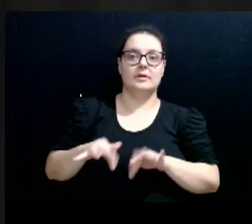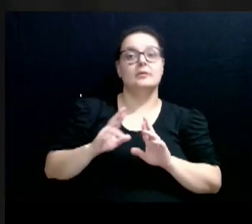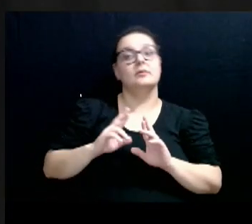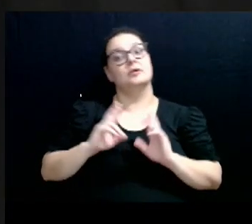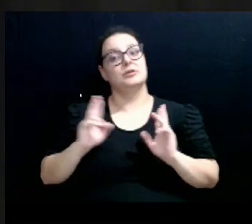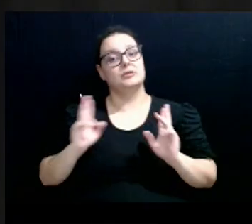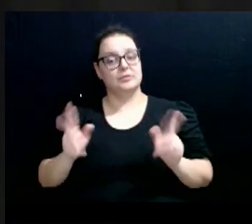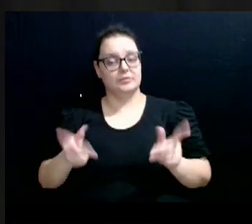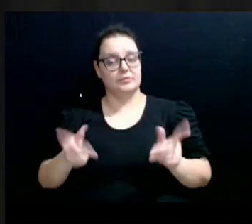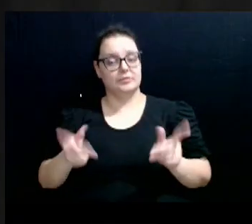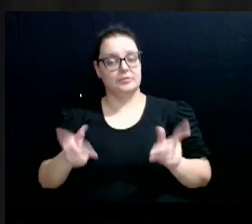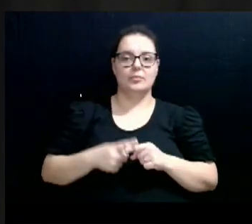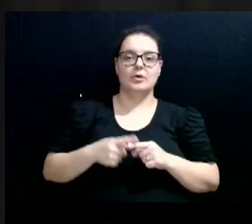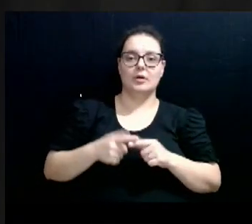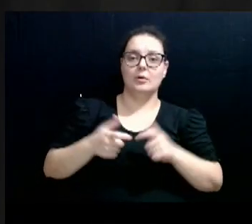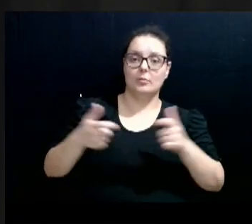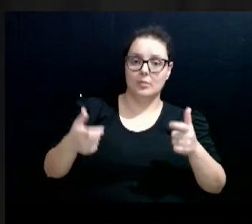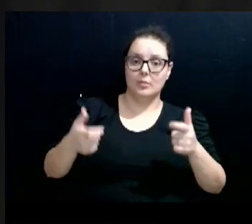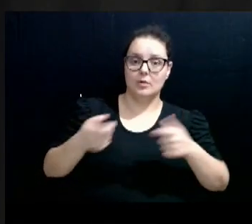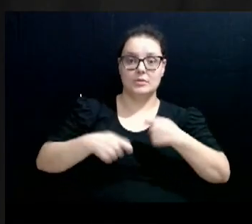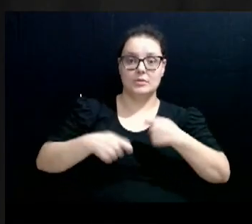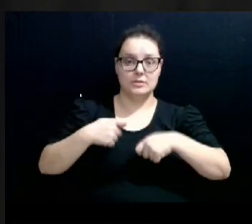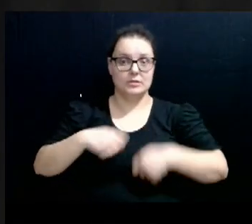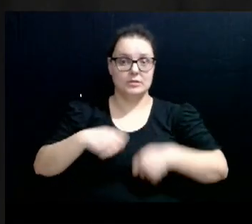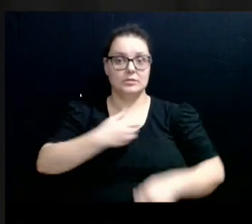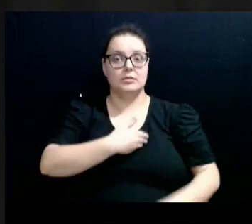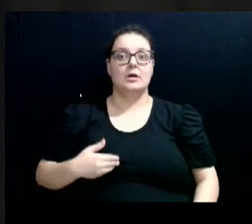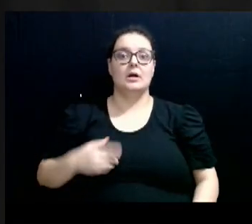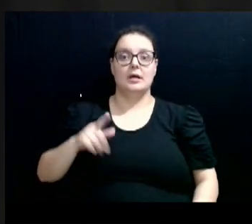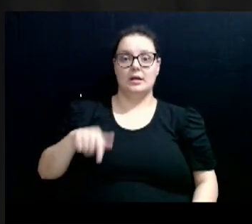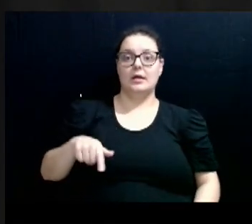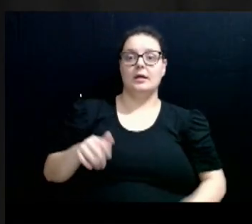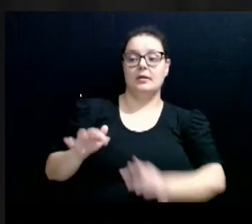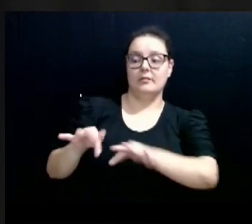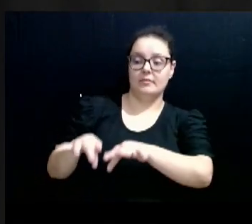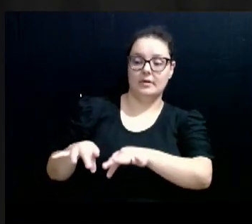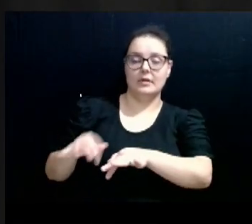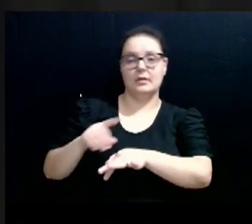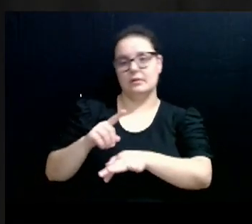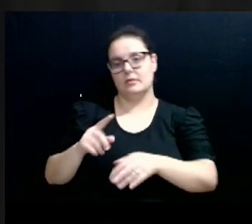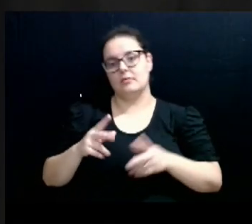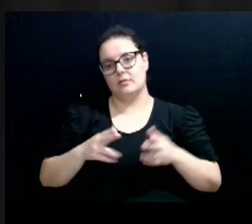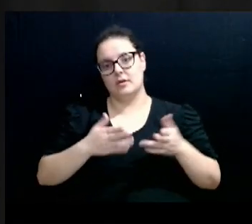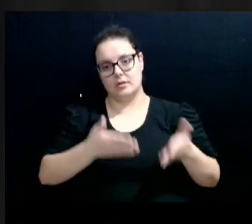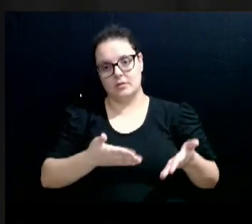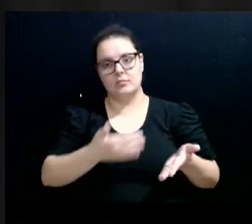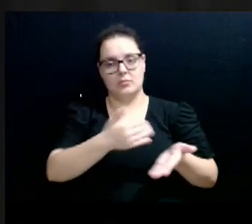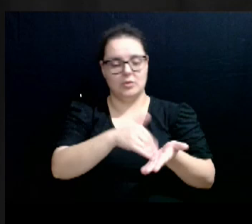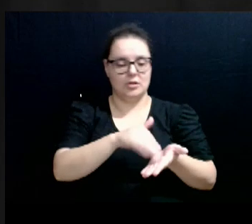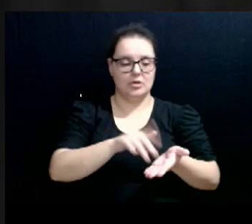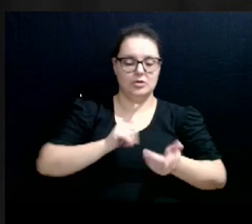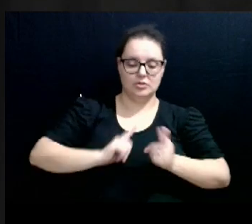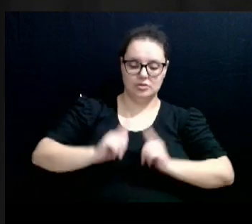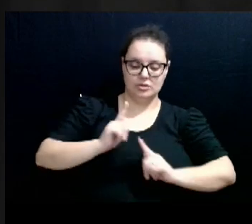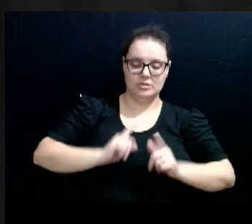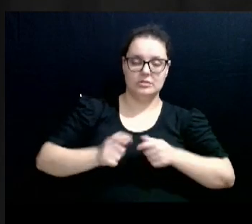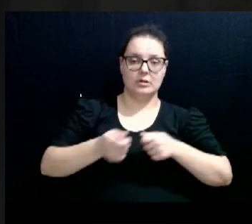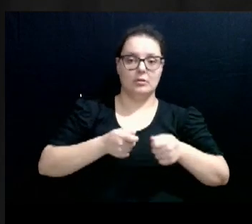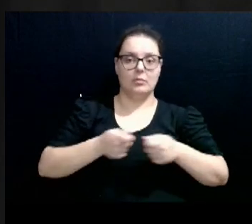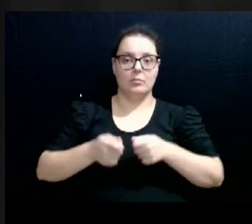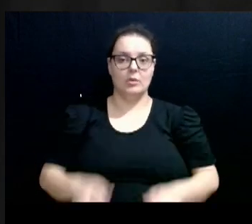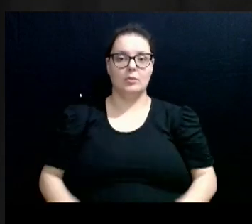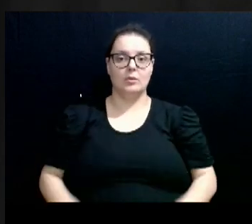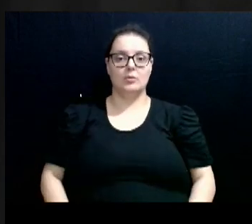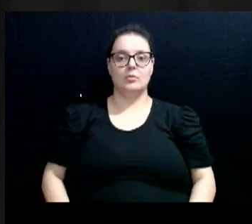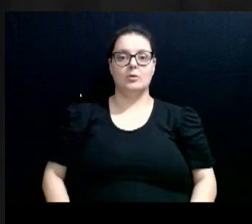parte da administração pública é fim. Não é o caso da Secretaria de Gestão e Controle. Ela é uma